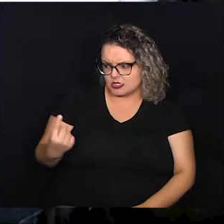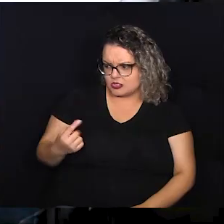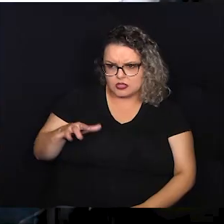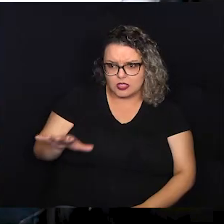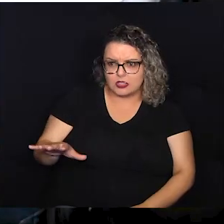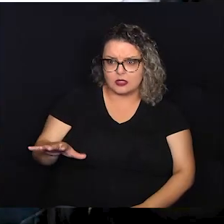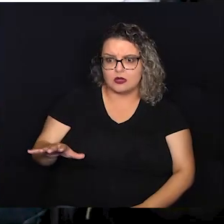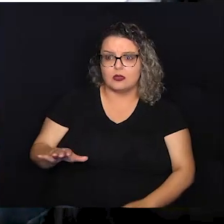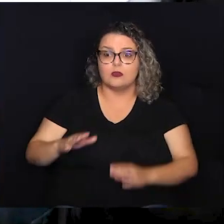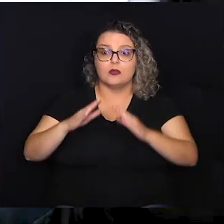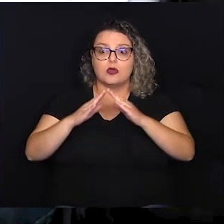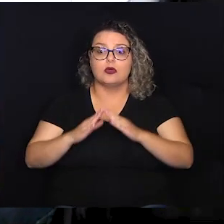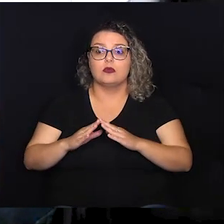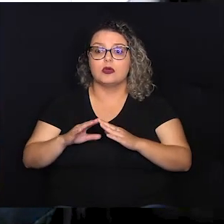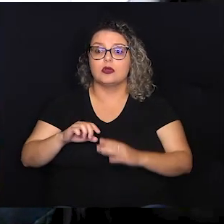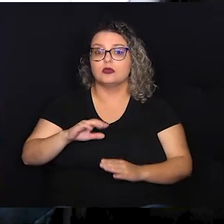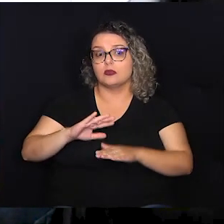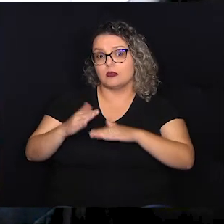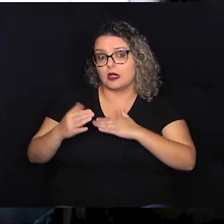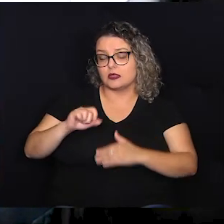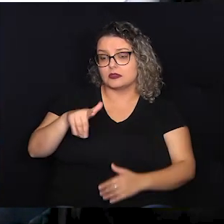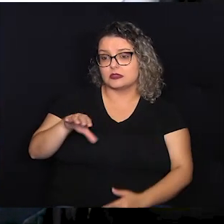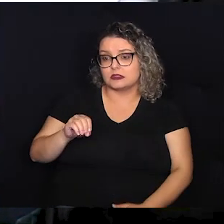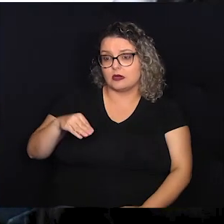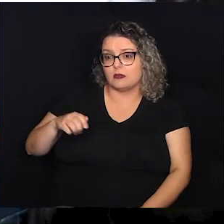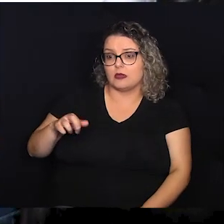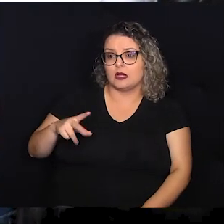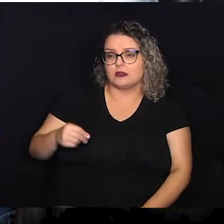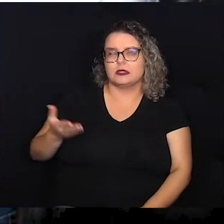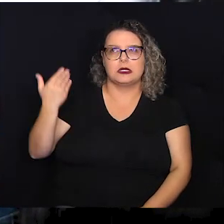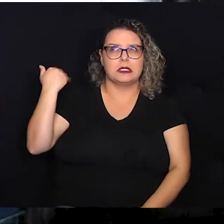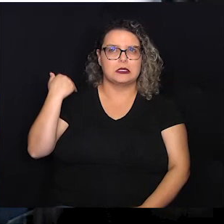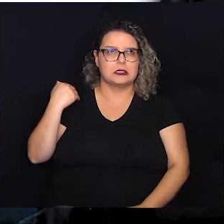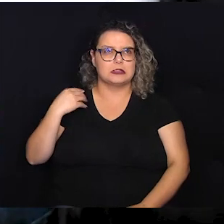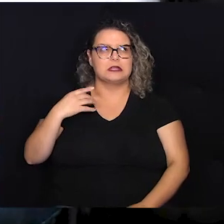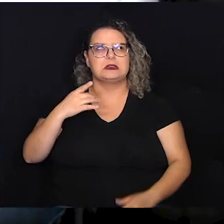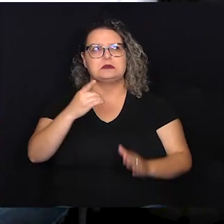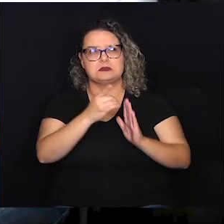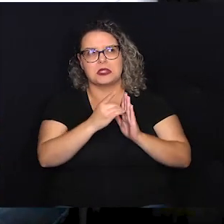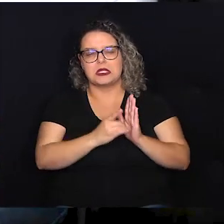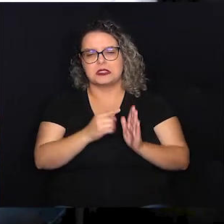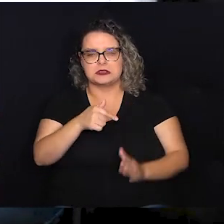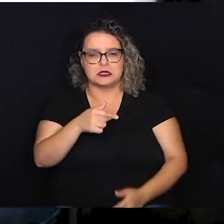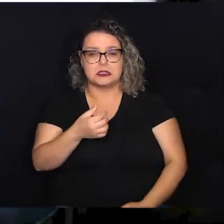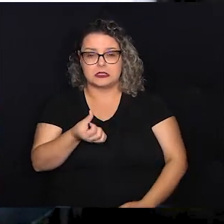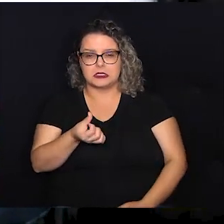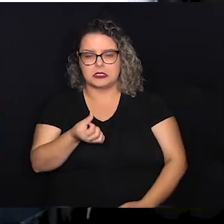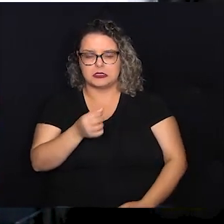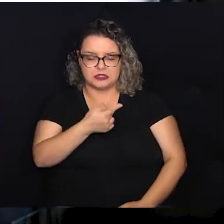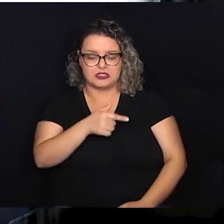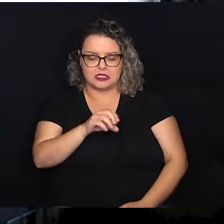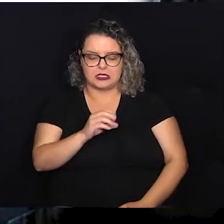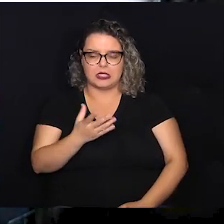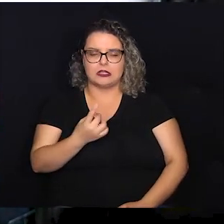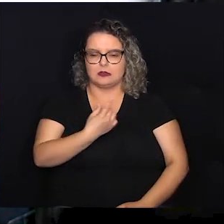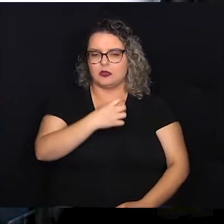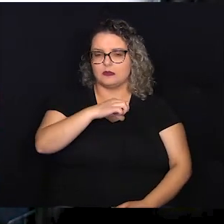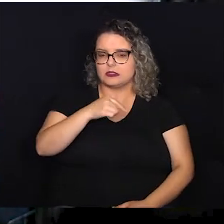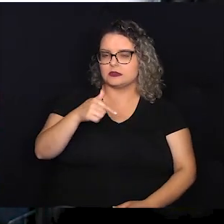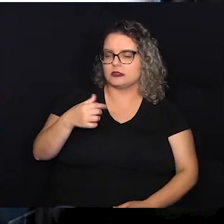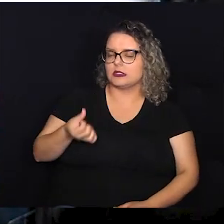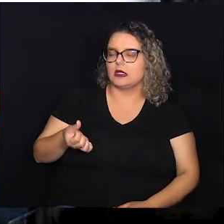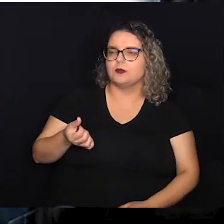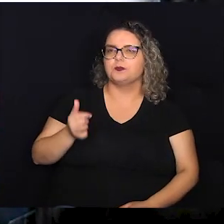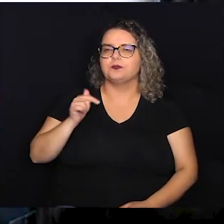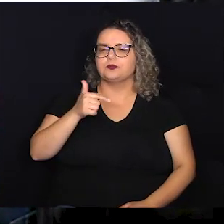Sim, hospital. fiquei isolado pelo fato de morar no São Marcos. Naquela época, em 76, quando não se